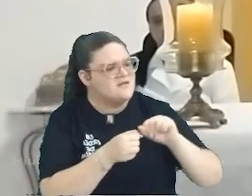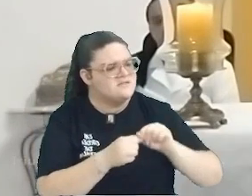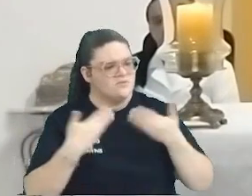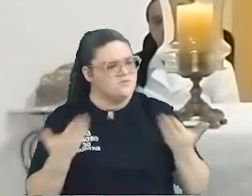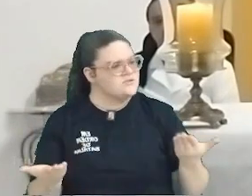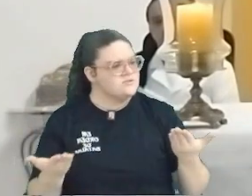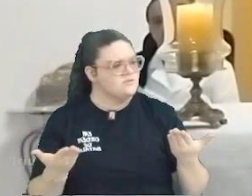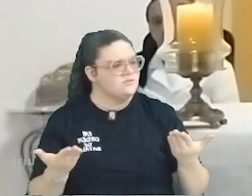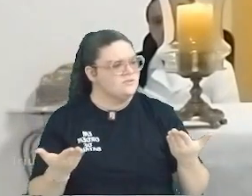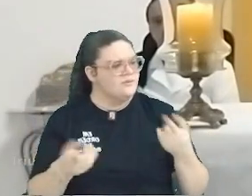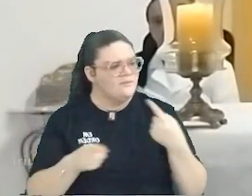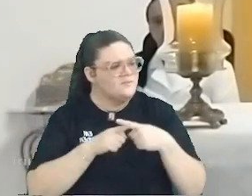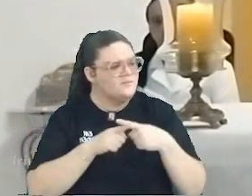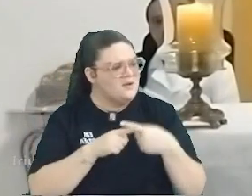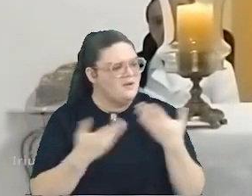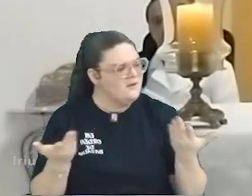agir assim?